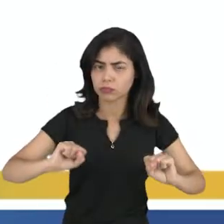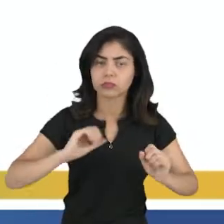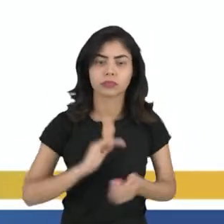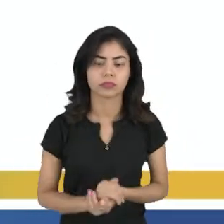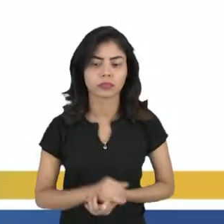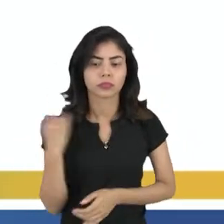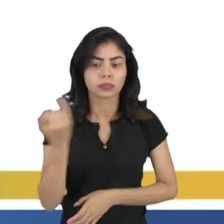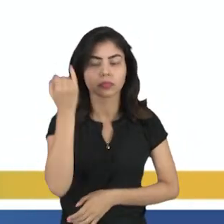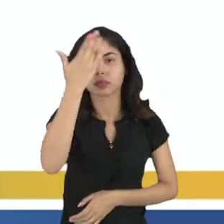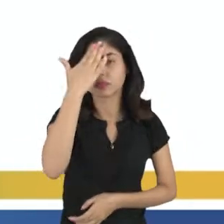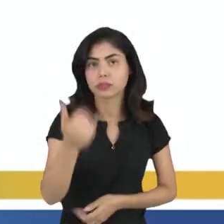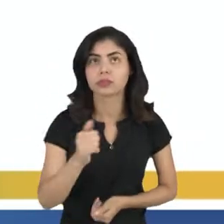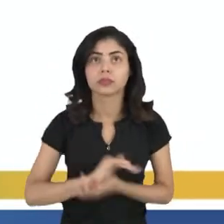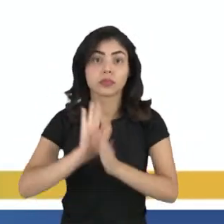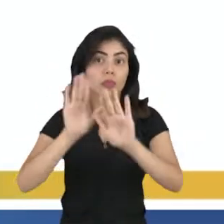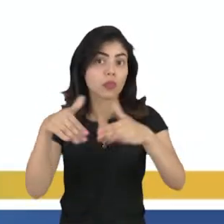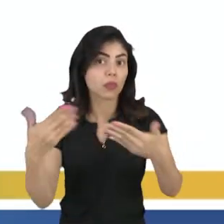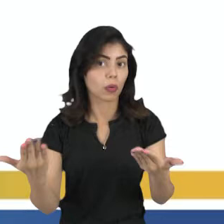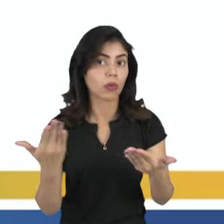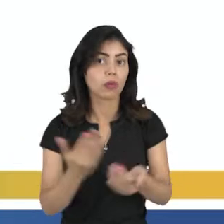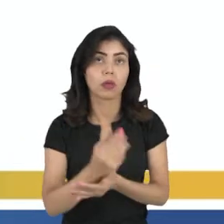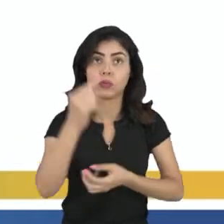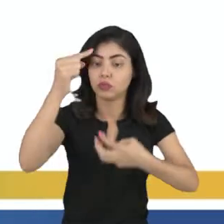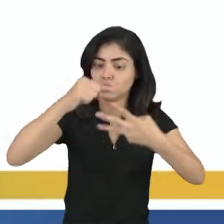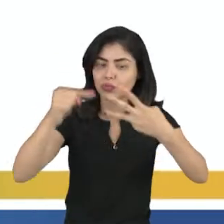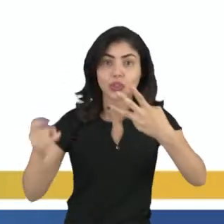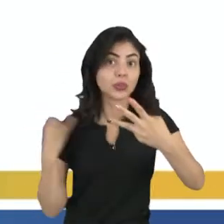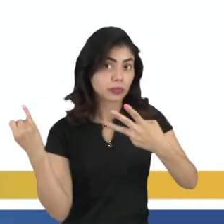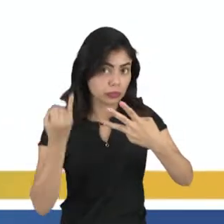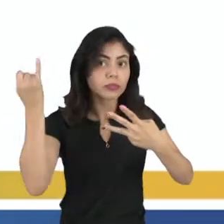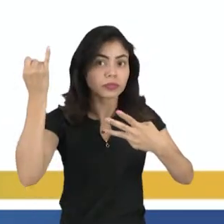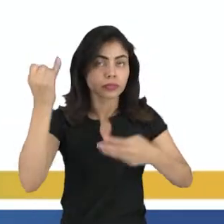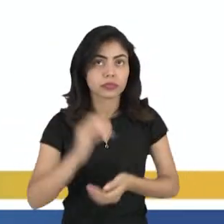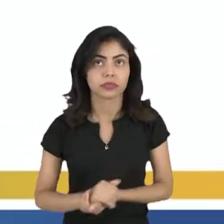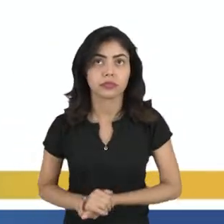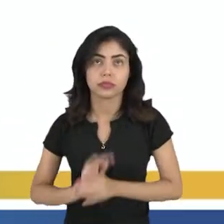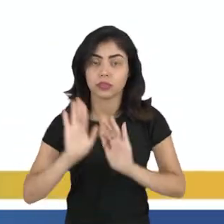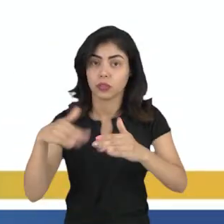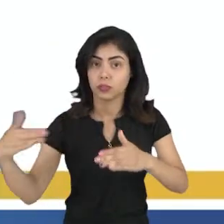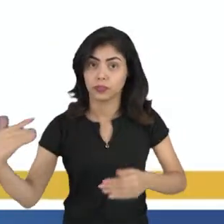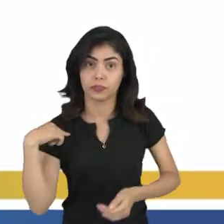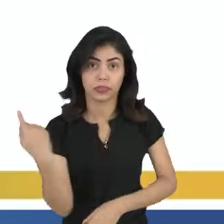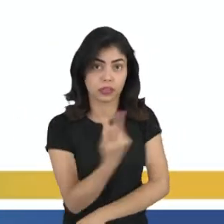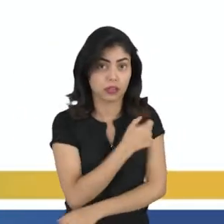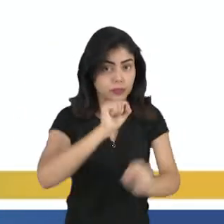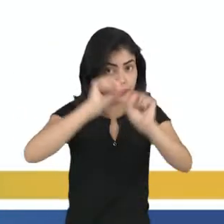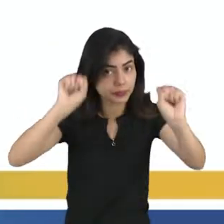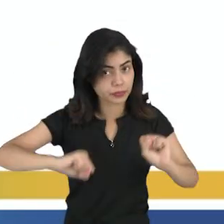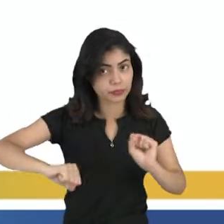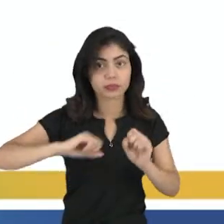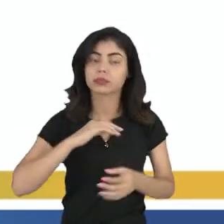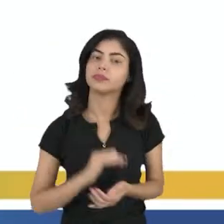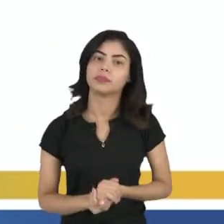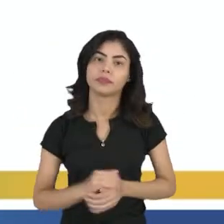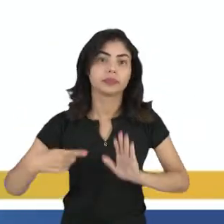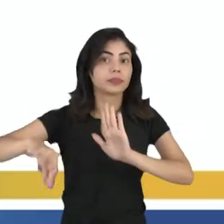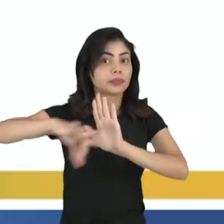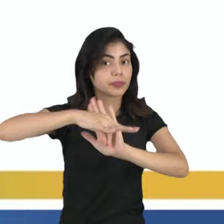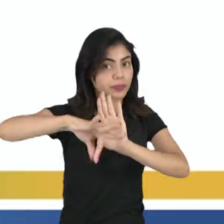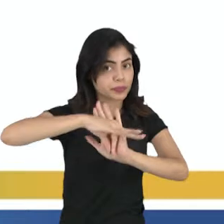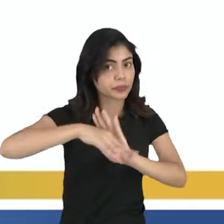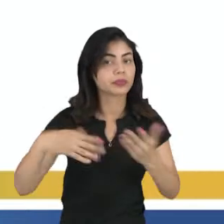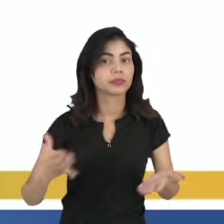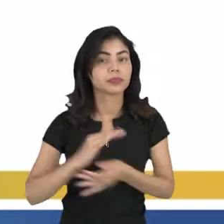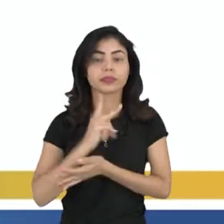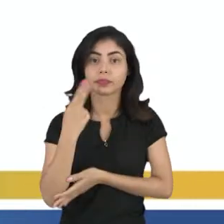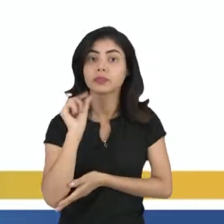é importante a gente saber quais são as suas três funções principais. Quando a gente fala do sistema reprodutor feminino, ele